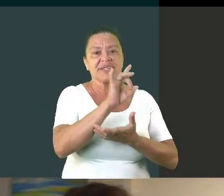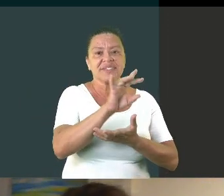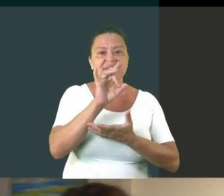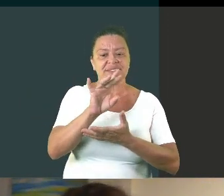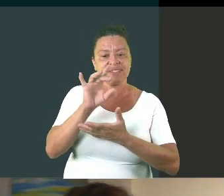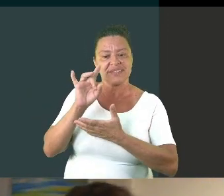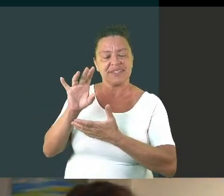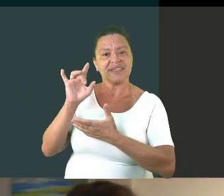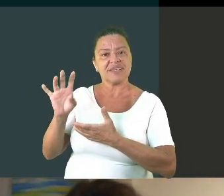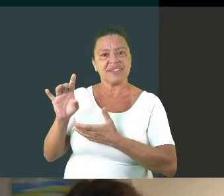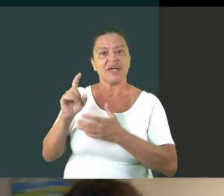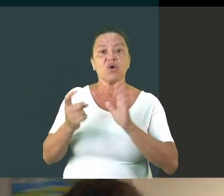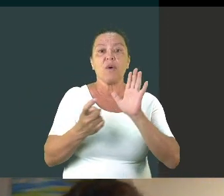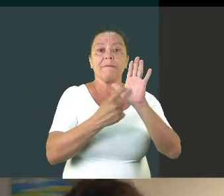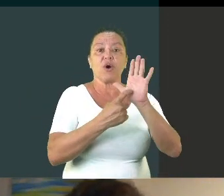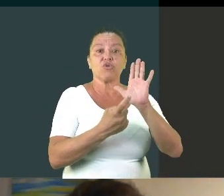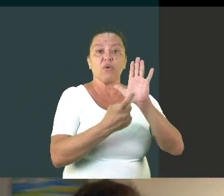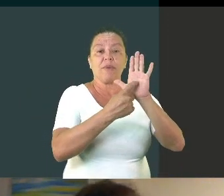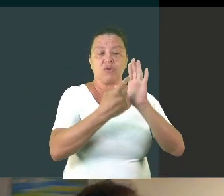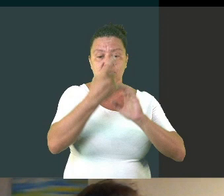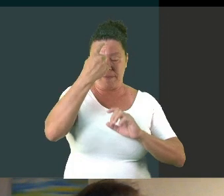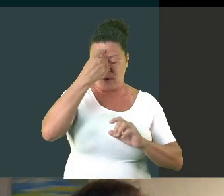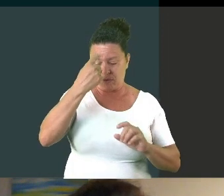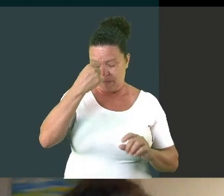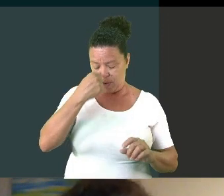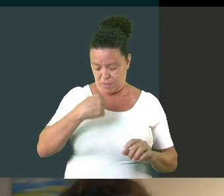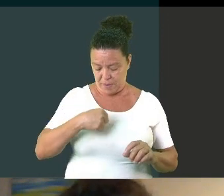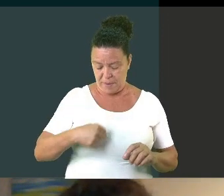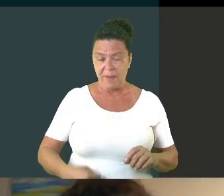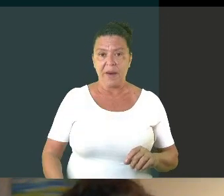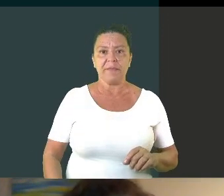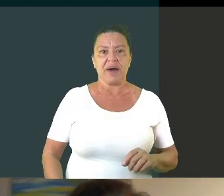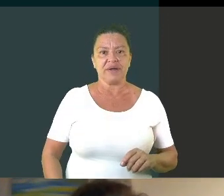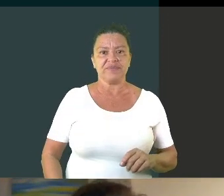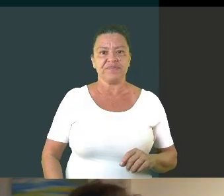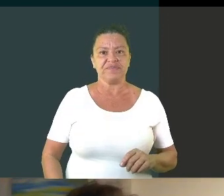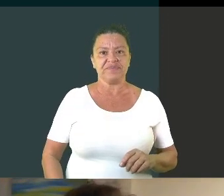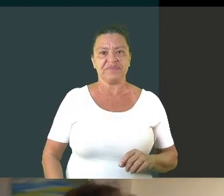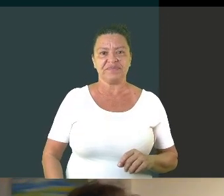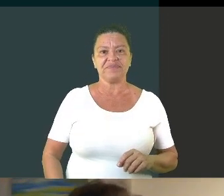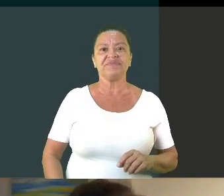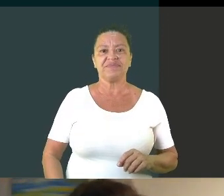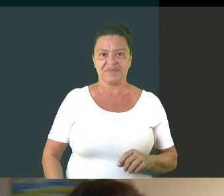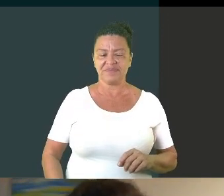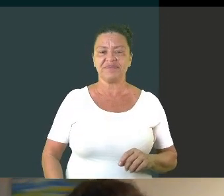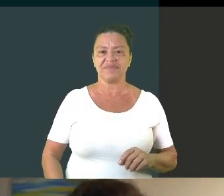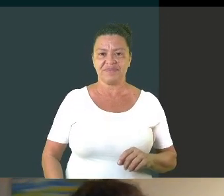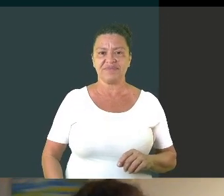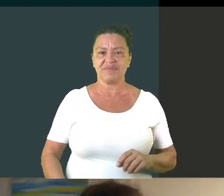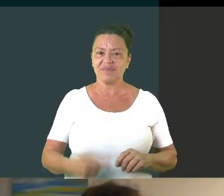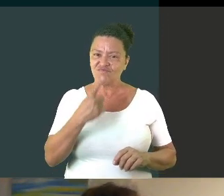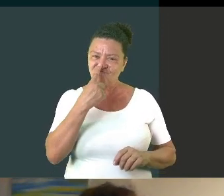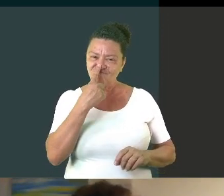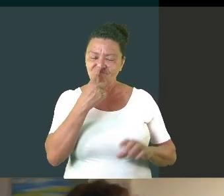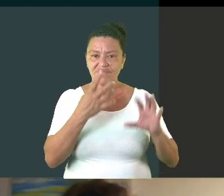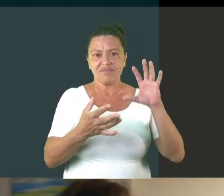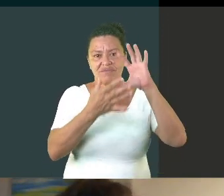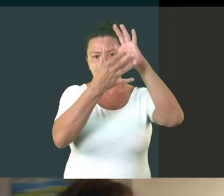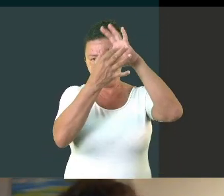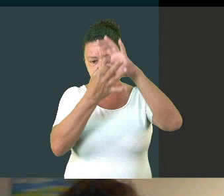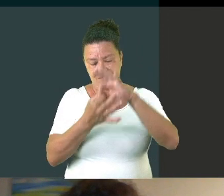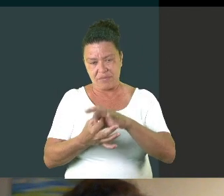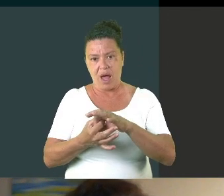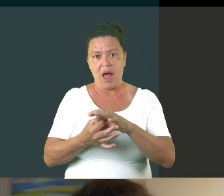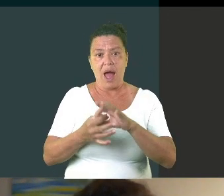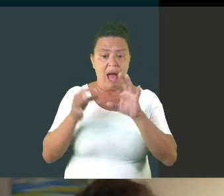um dos pontos do organismo. E esses chakras, eles são intimamente ligados a